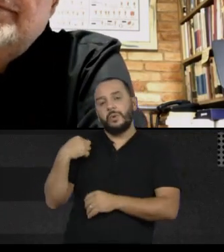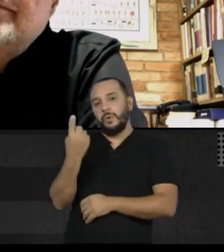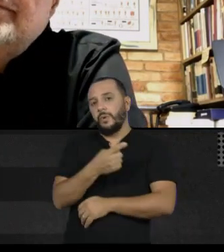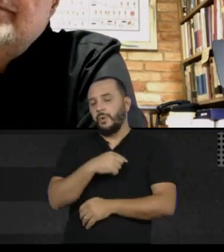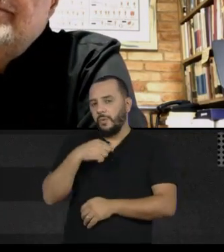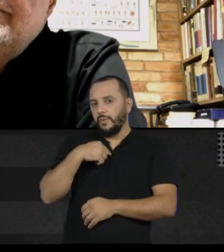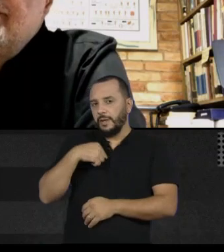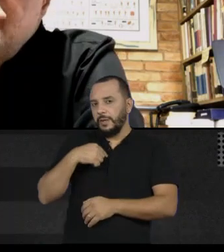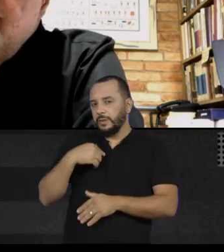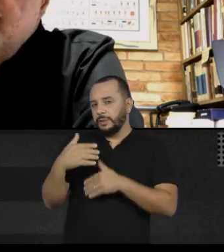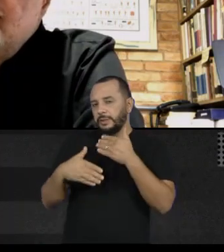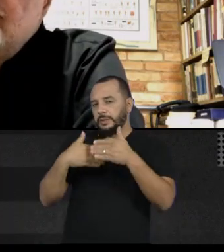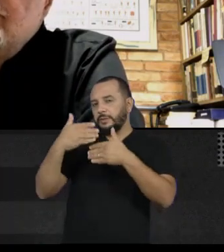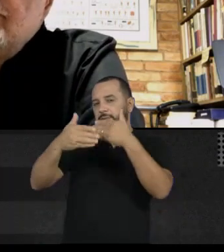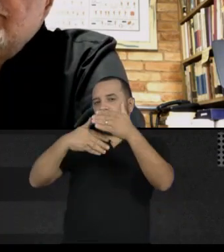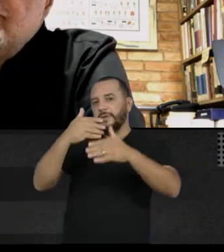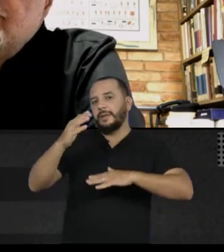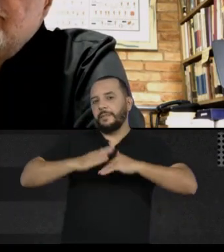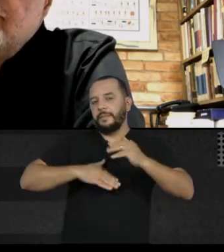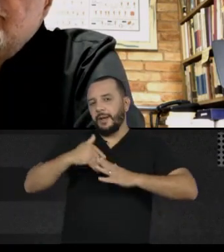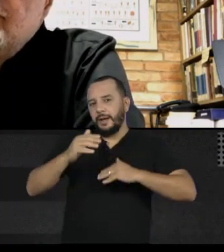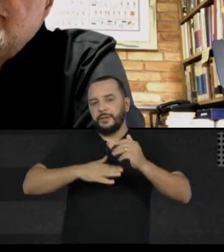Tudo que hoje eu sei e faço,